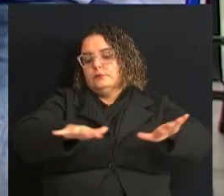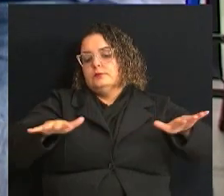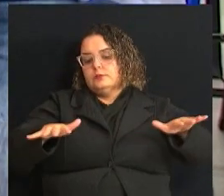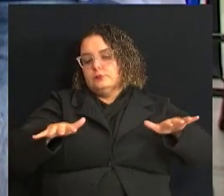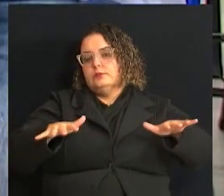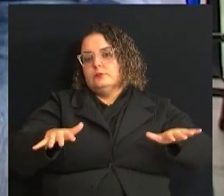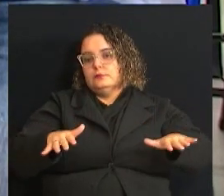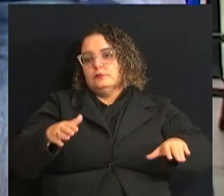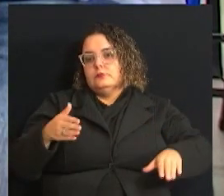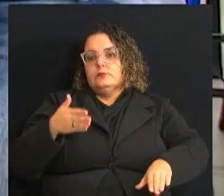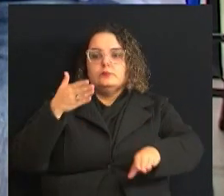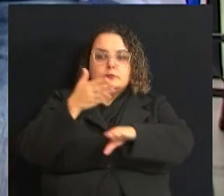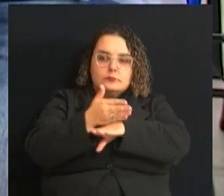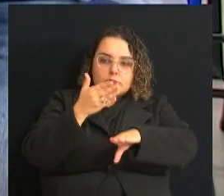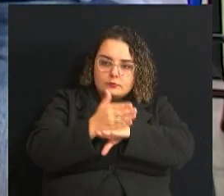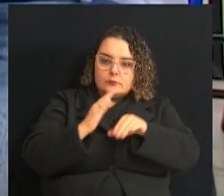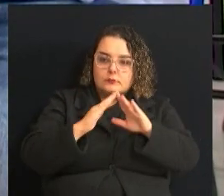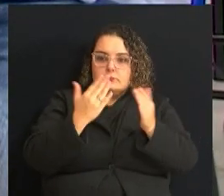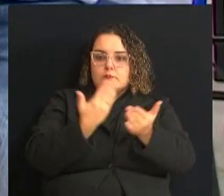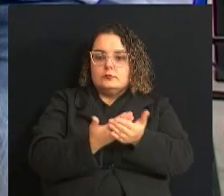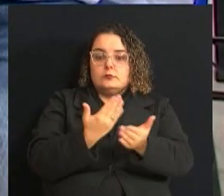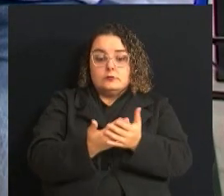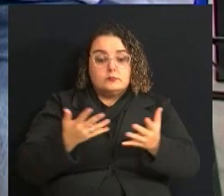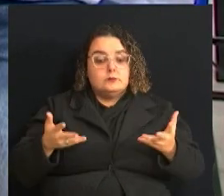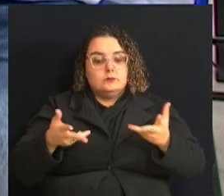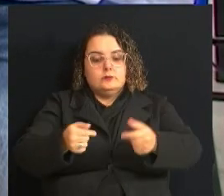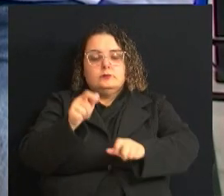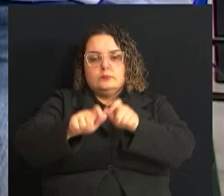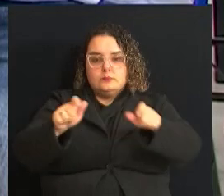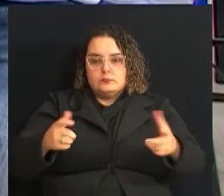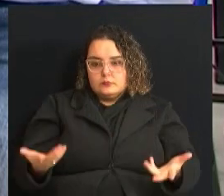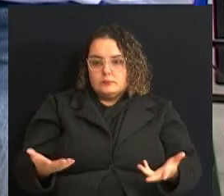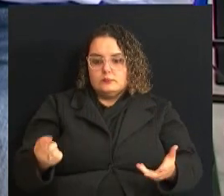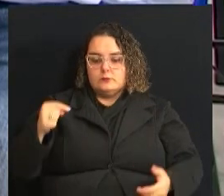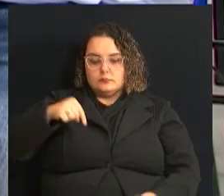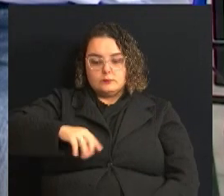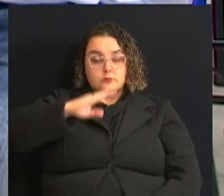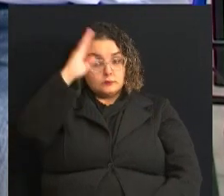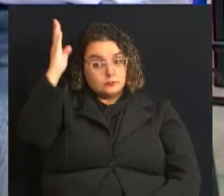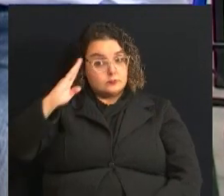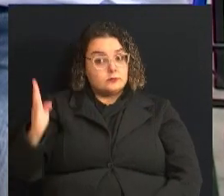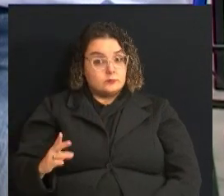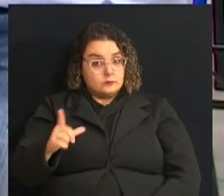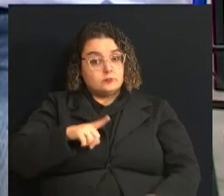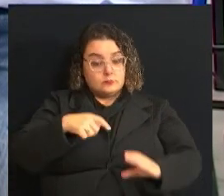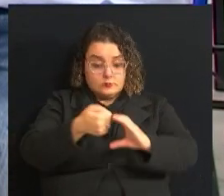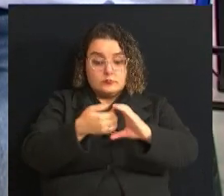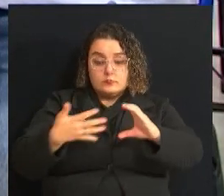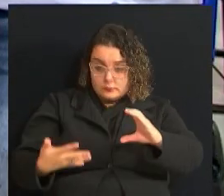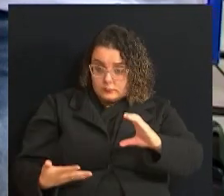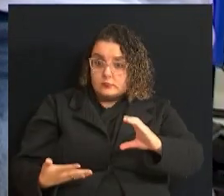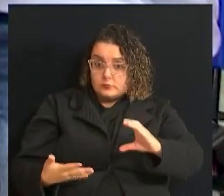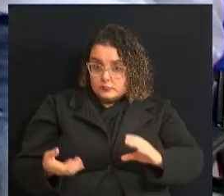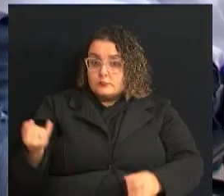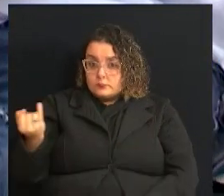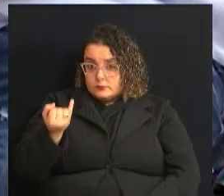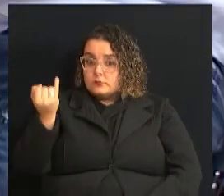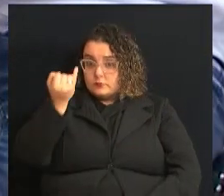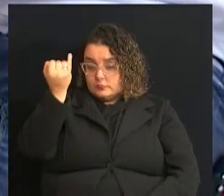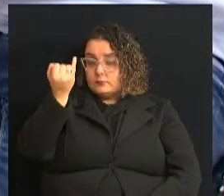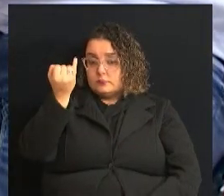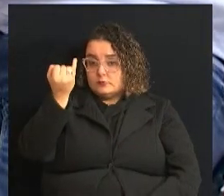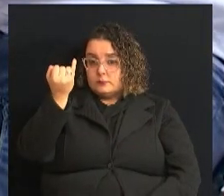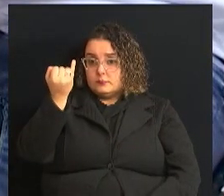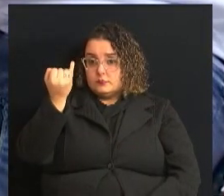à escola para todas as pessoas, né? Então, nesse sentido, assim, no Brasil, a gente tem essa característica que é uma característica muito importante, que